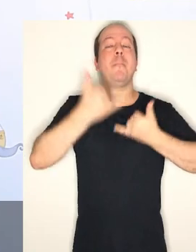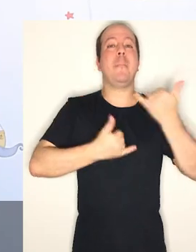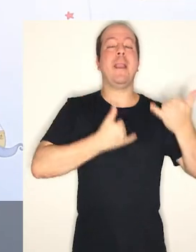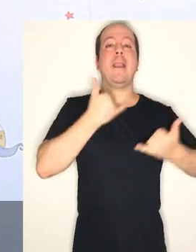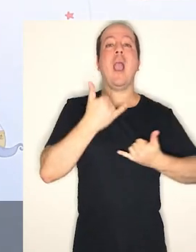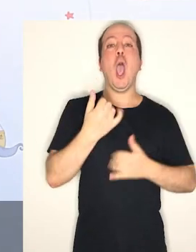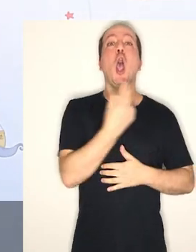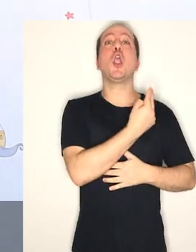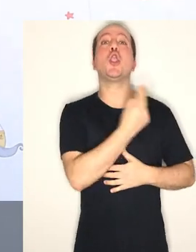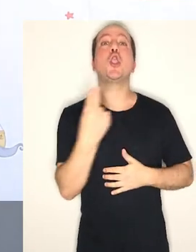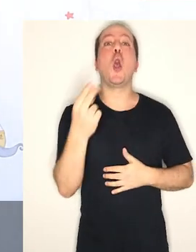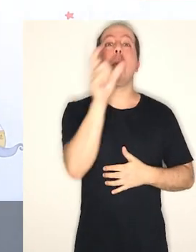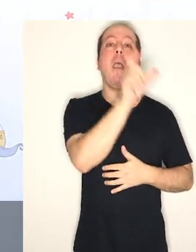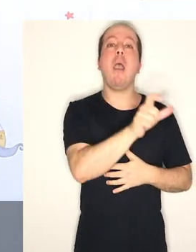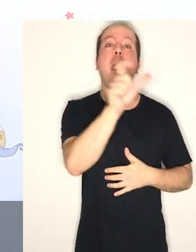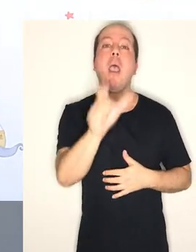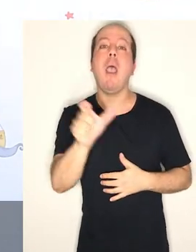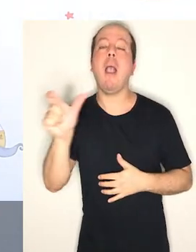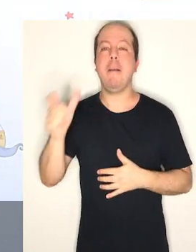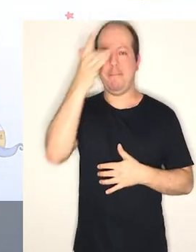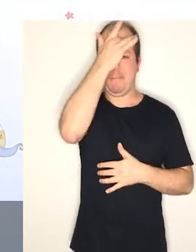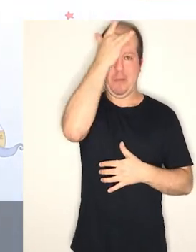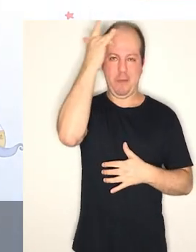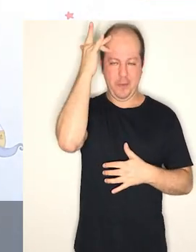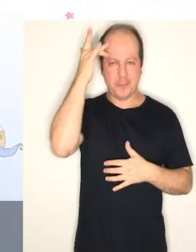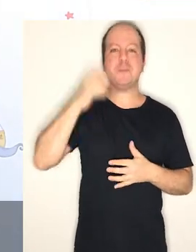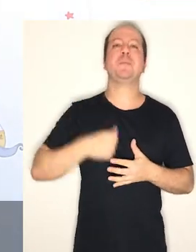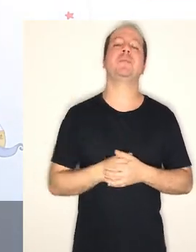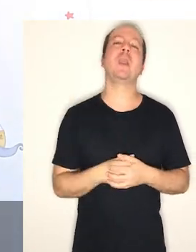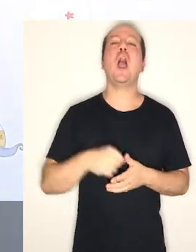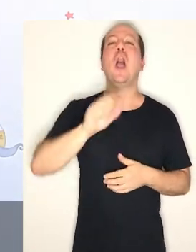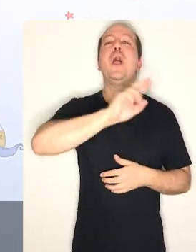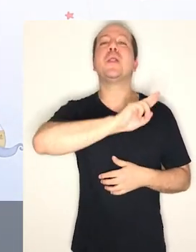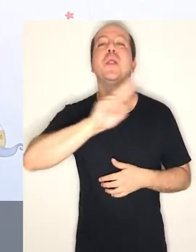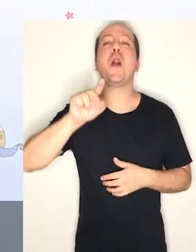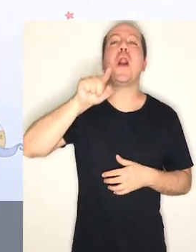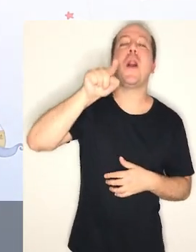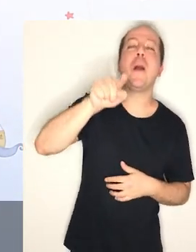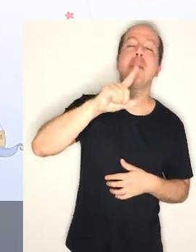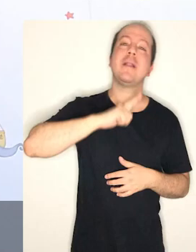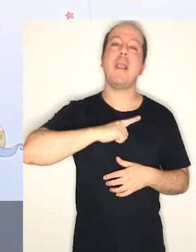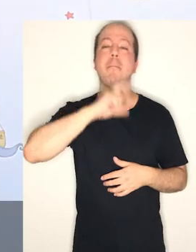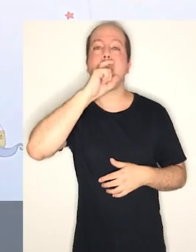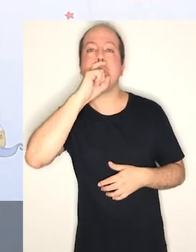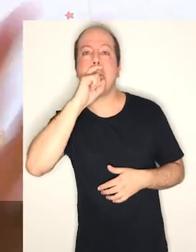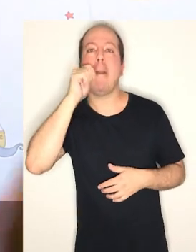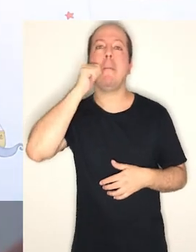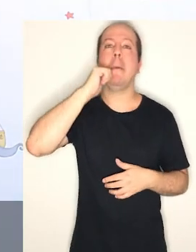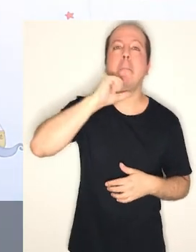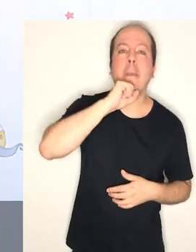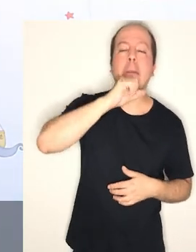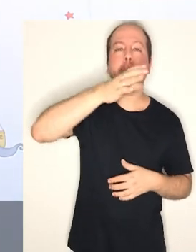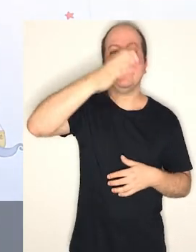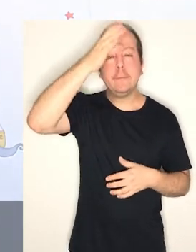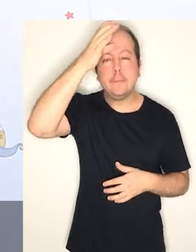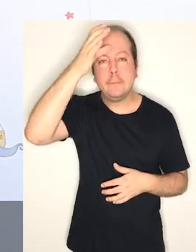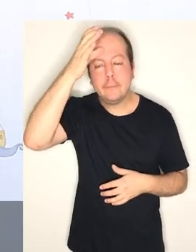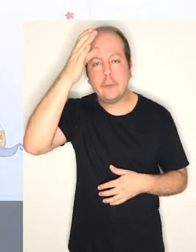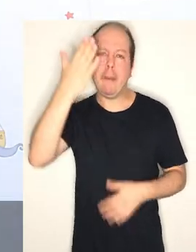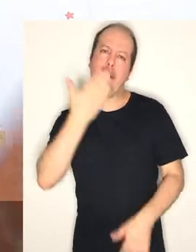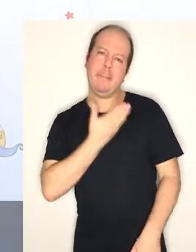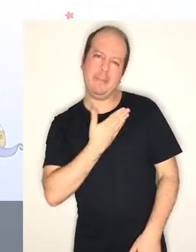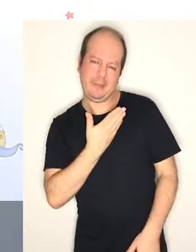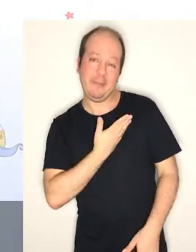ela brinca com o nome das pessoas. É, com o nome de quem tá aí. Então, papai, a mamãe, a